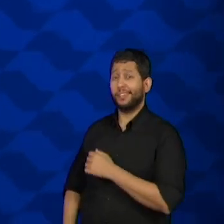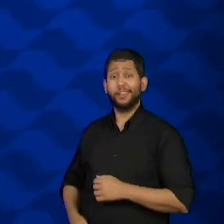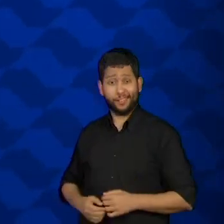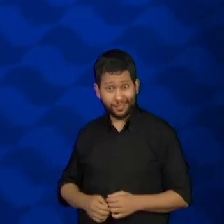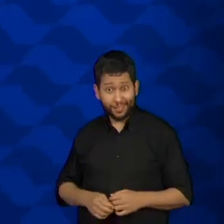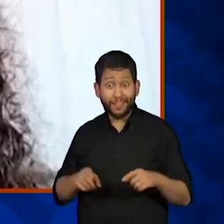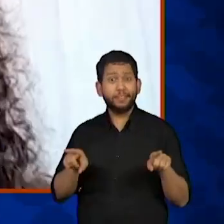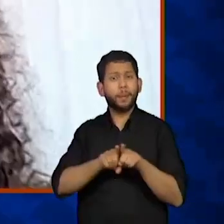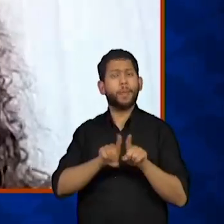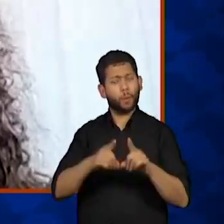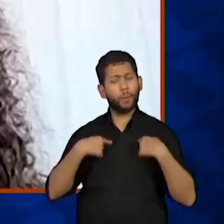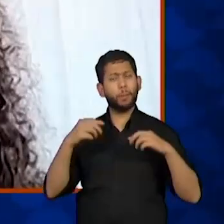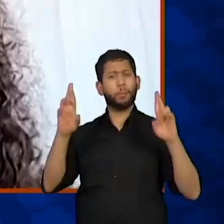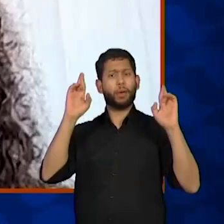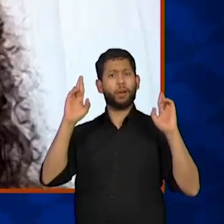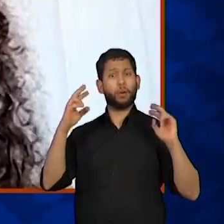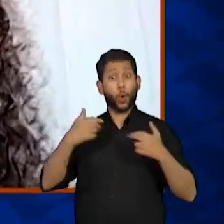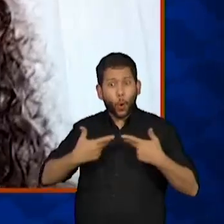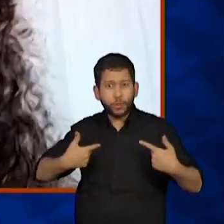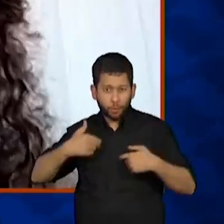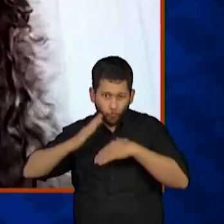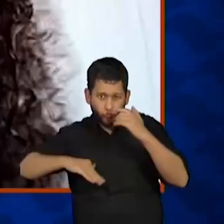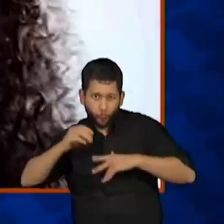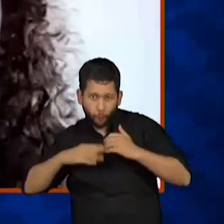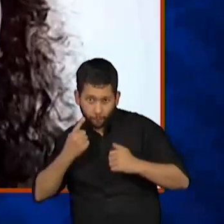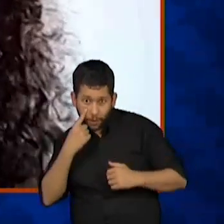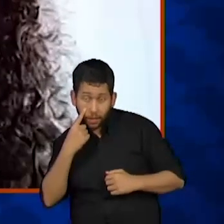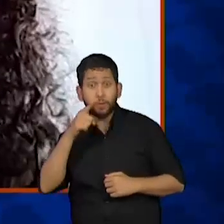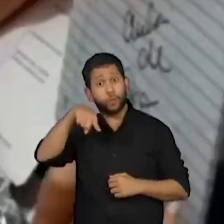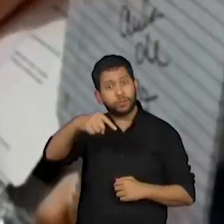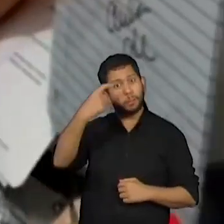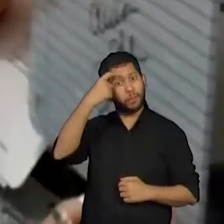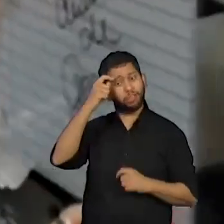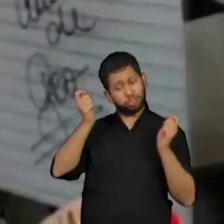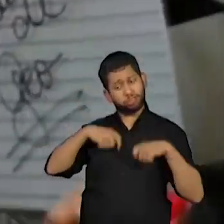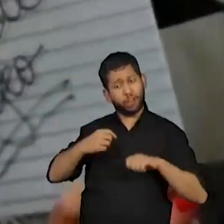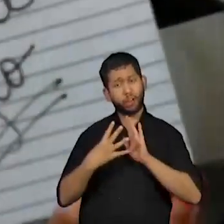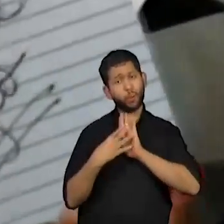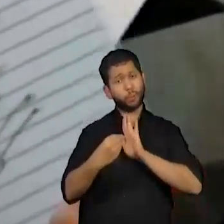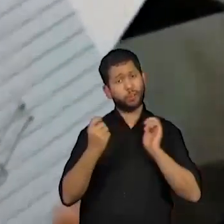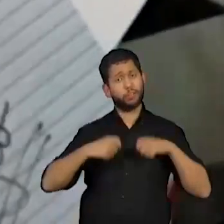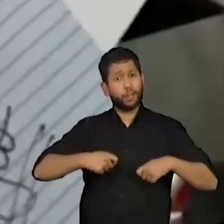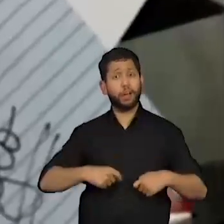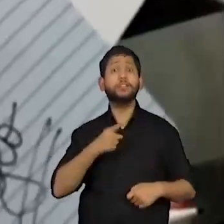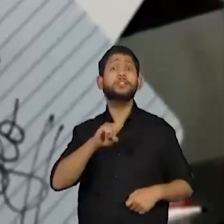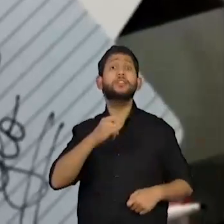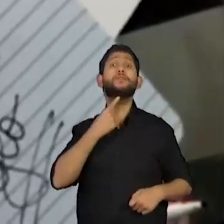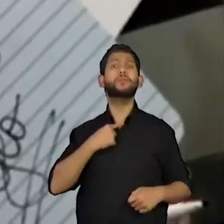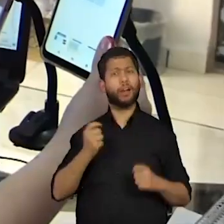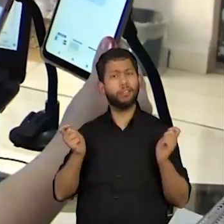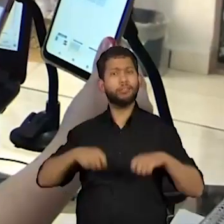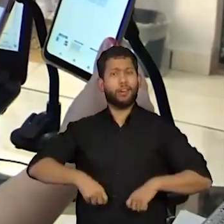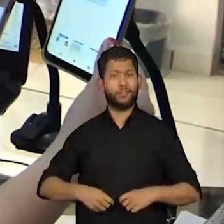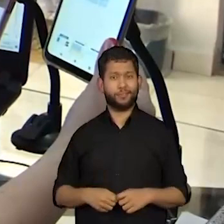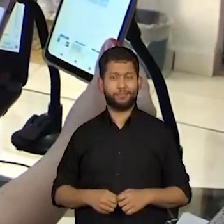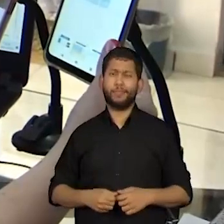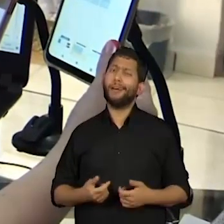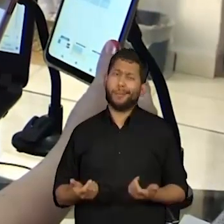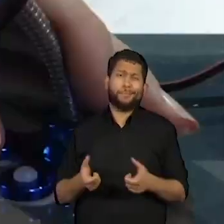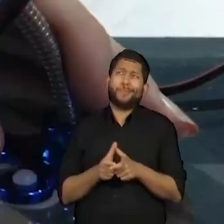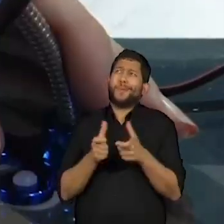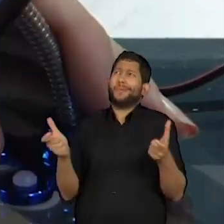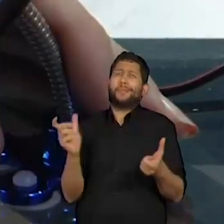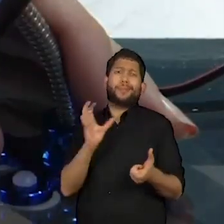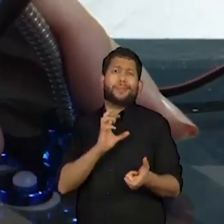E eu espero que a minha história inspire vocês também. Basta a gente querer. E é um